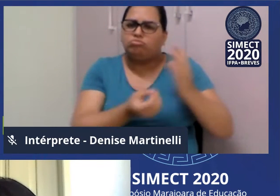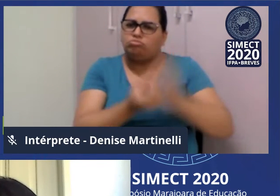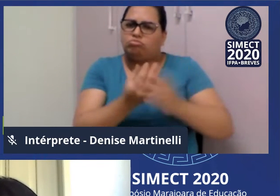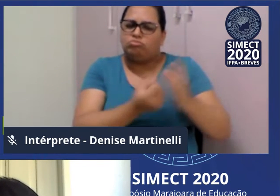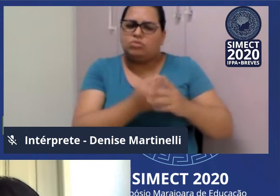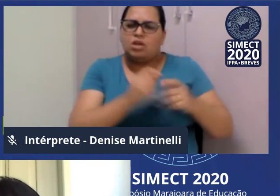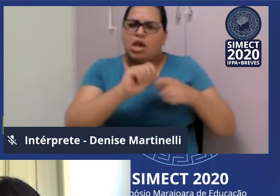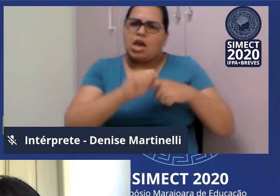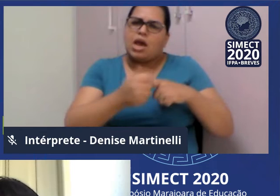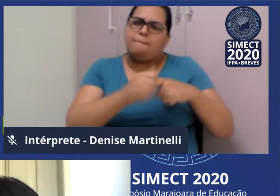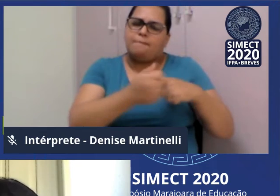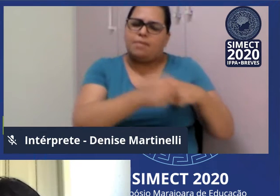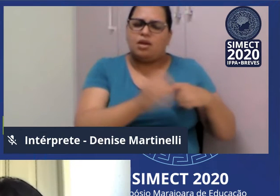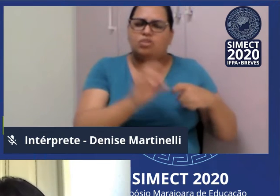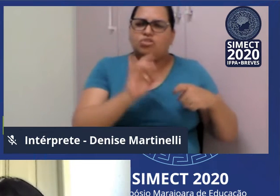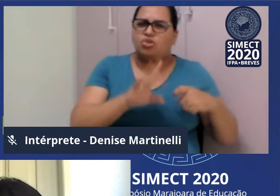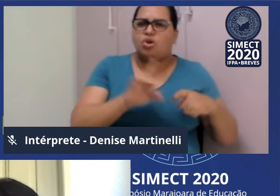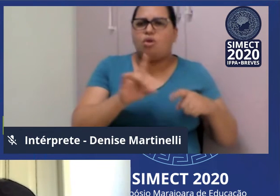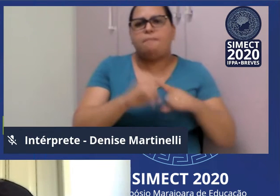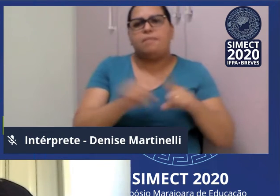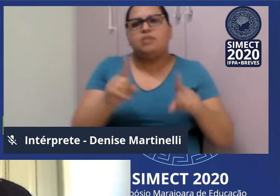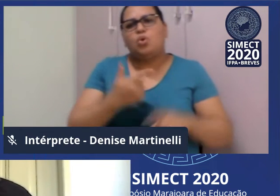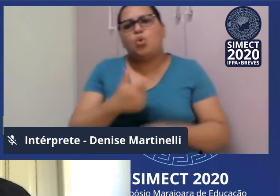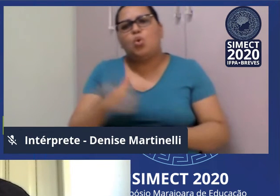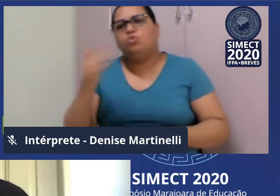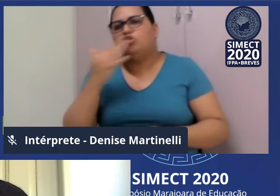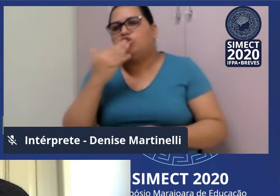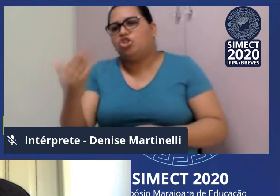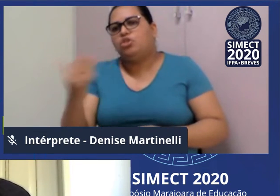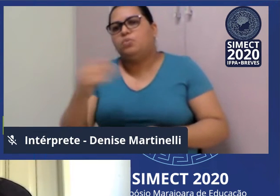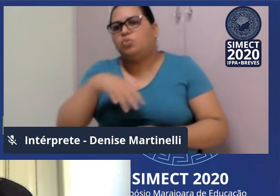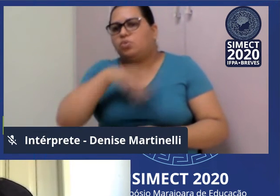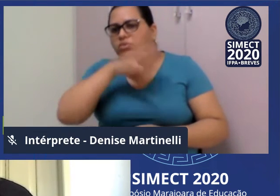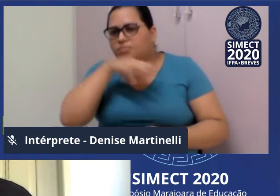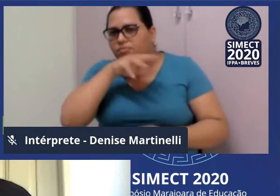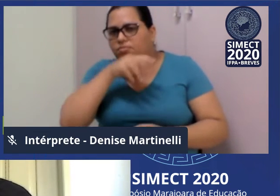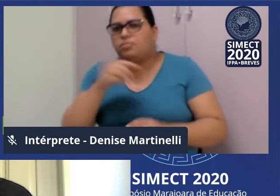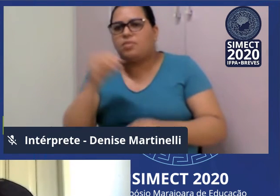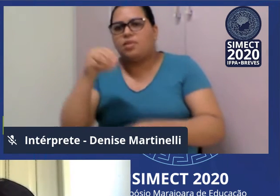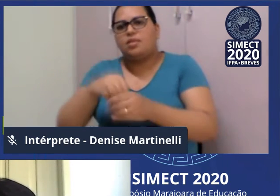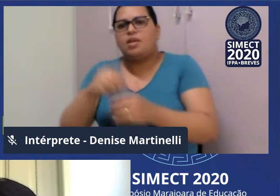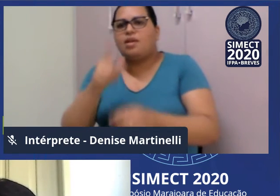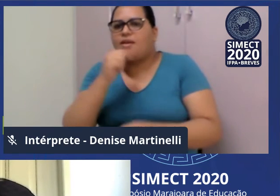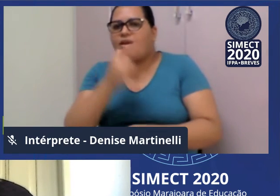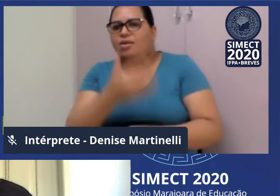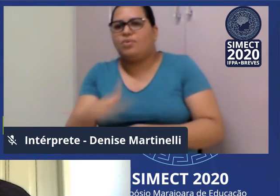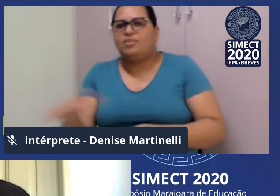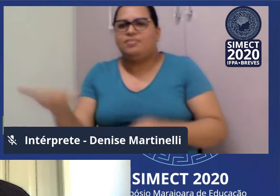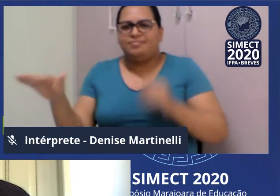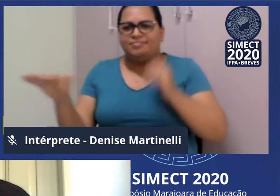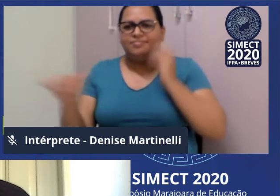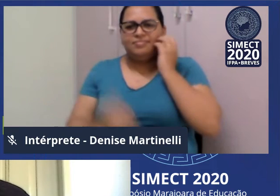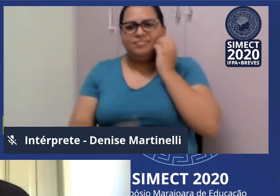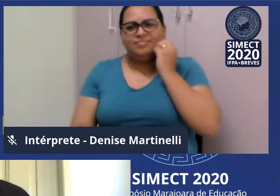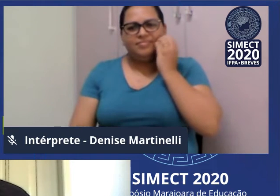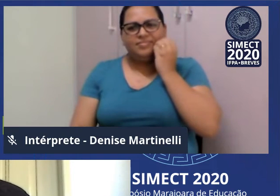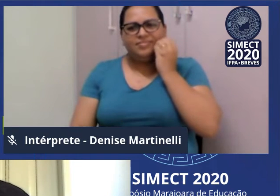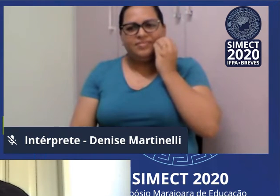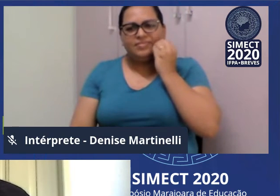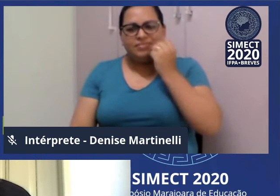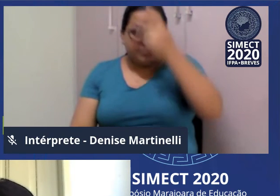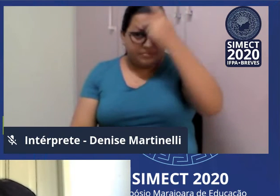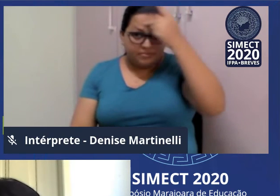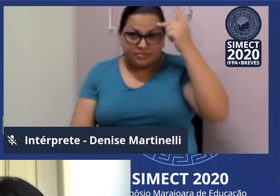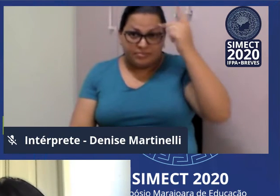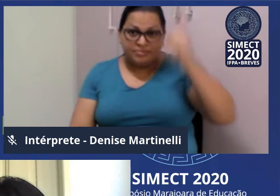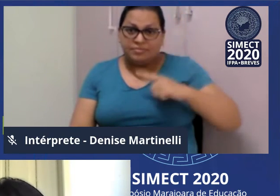espécies aquáticas cultiváveis. Então, o pessoal aqui está elogiando no chat, a sua palestra, esperando que